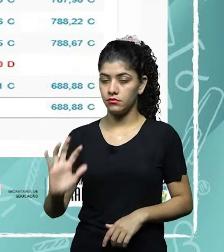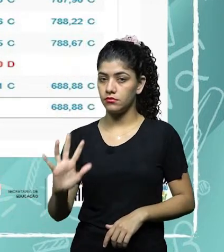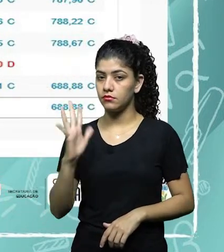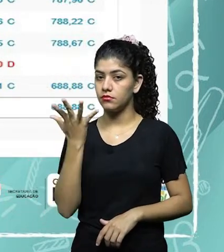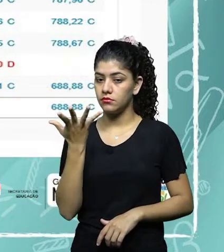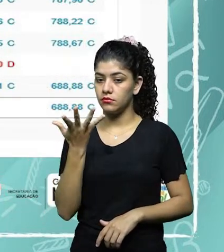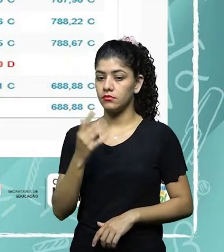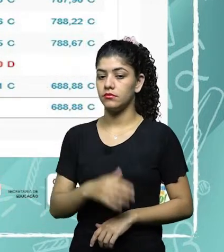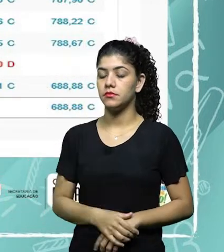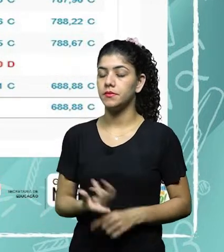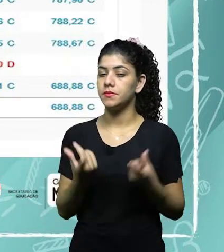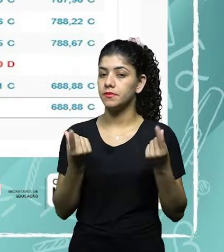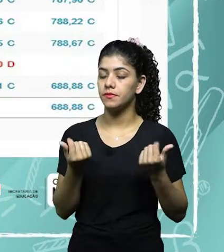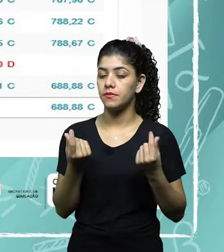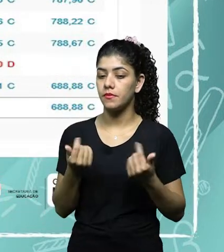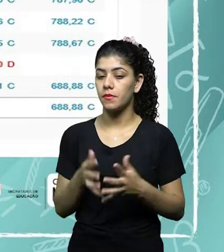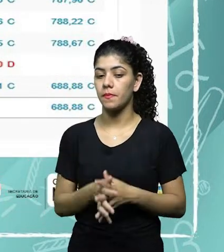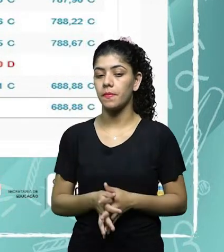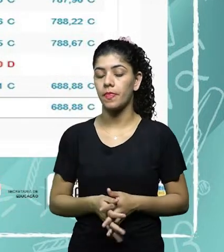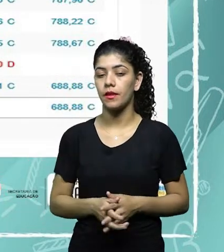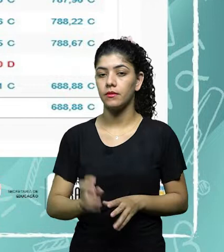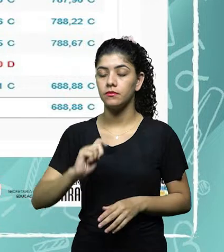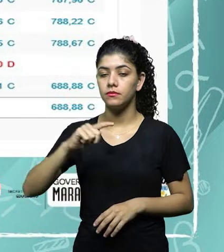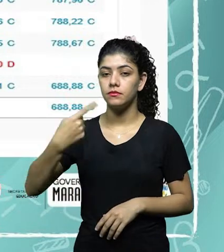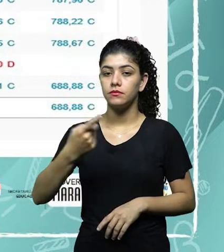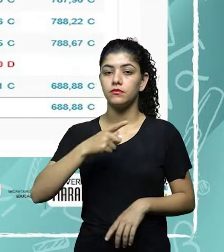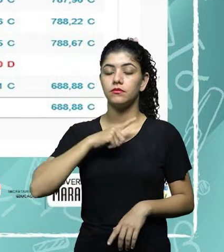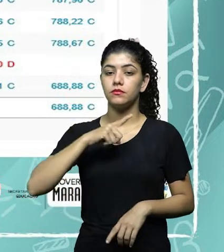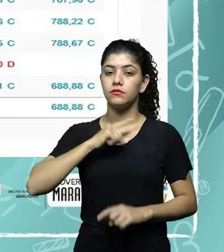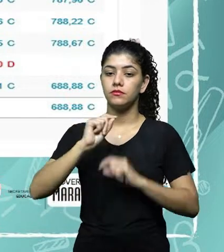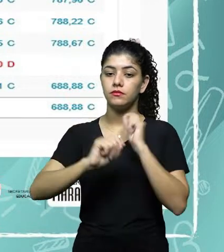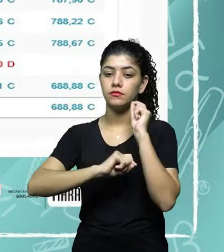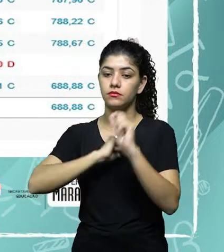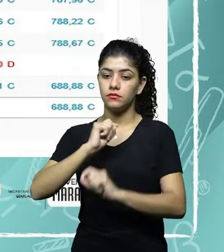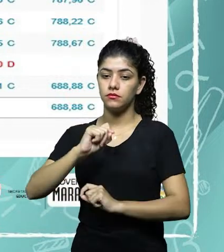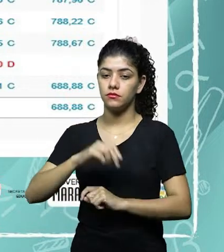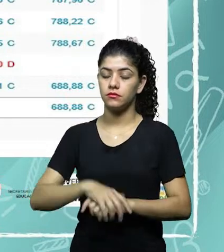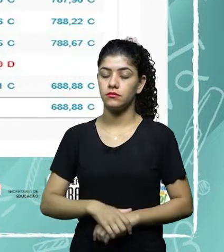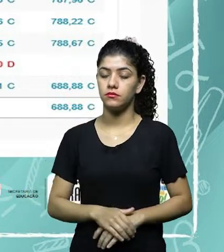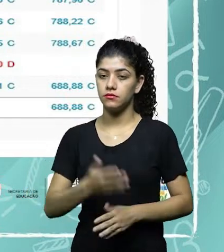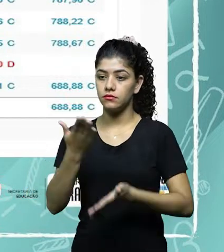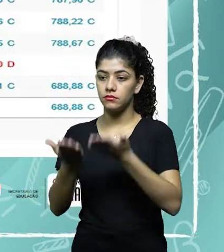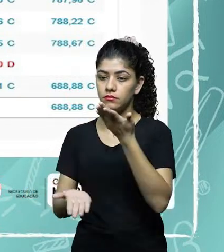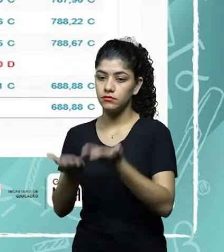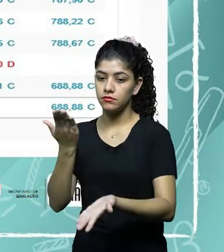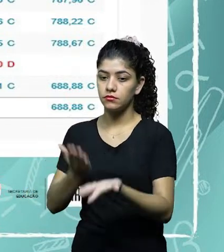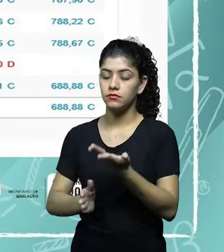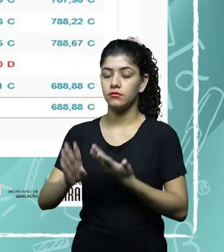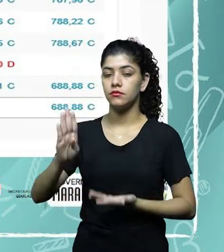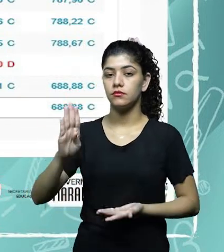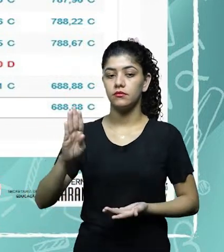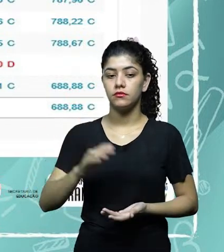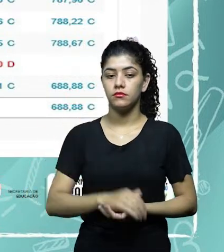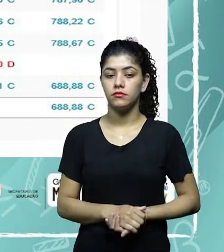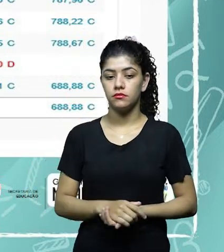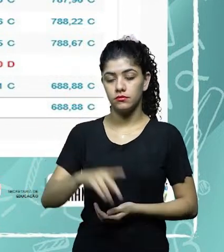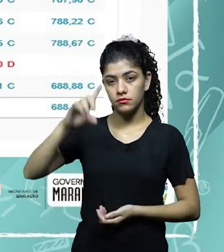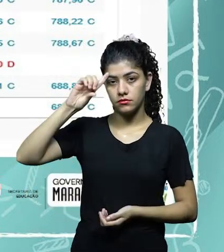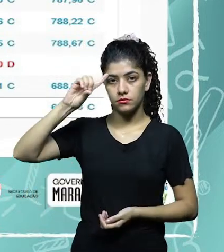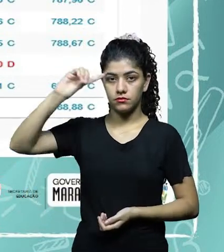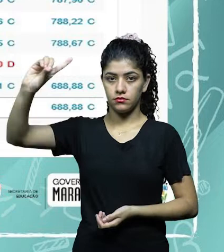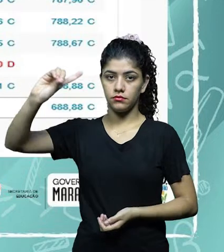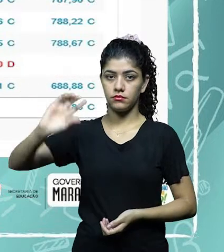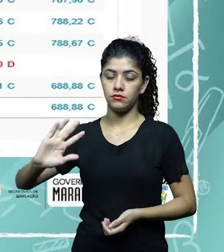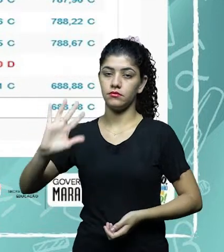ocorreu a movimentação financeira na conta. Depois nós temos o balancete, né? A data